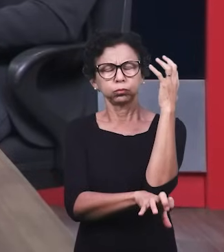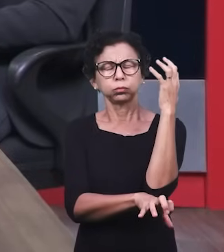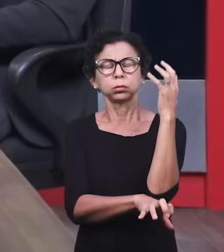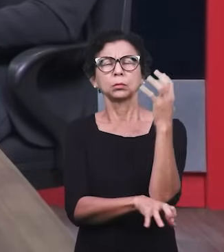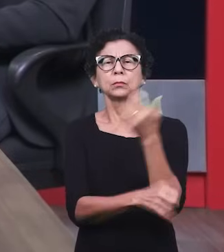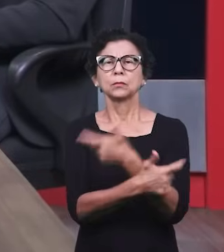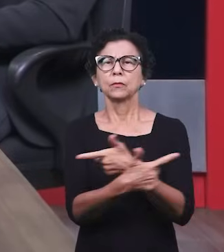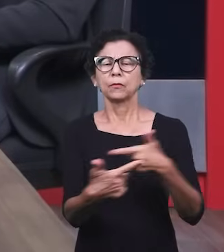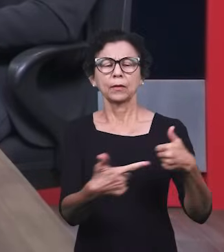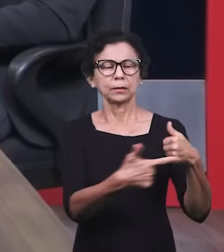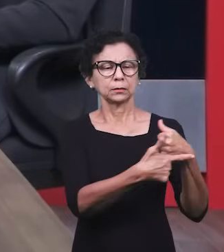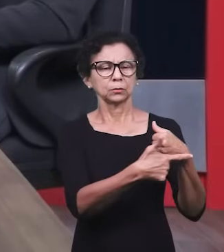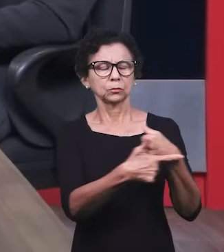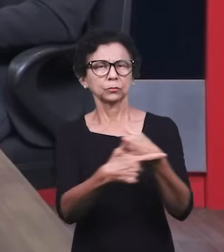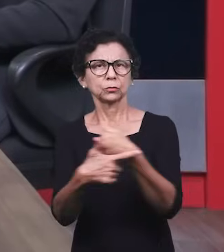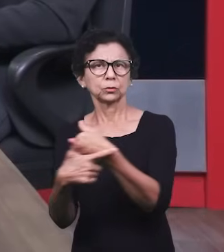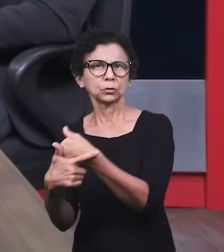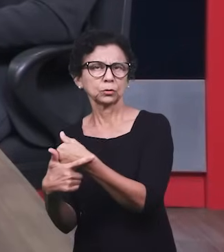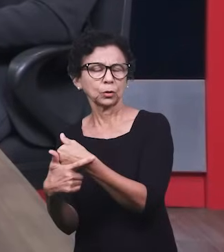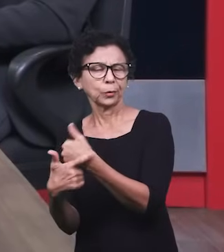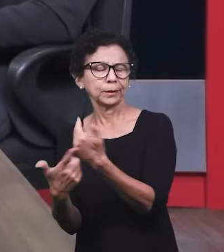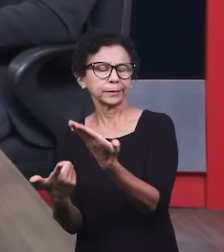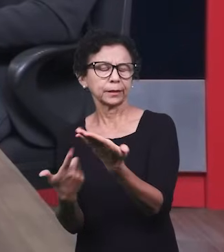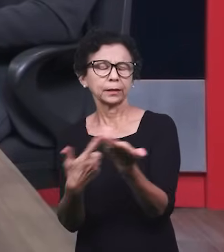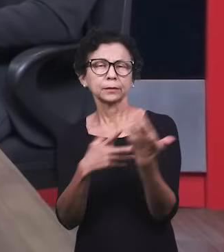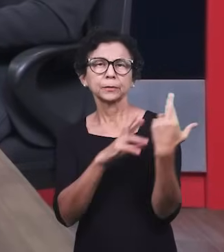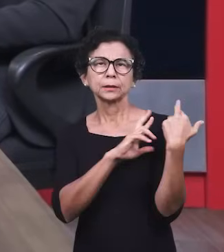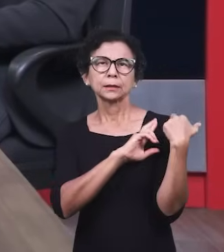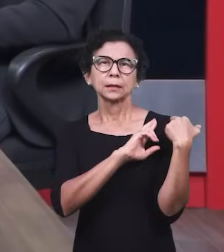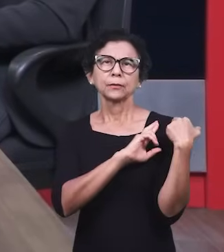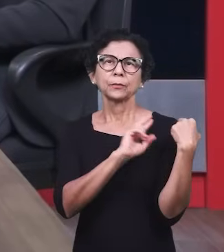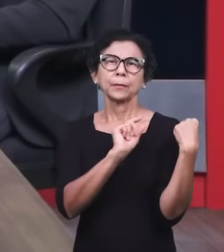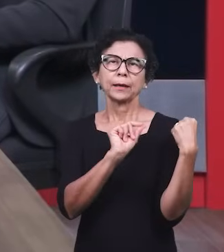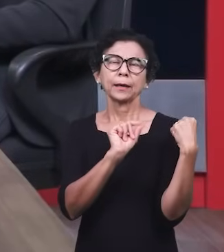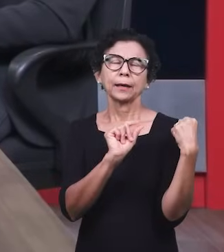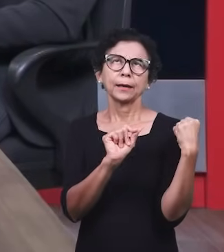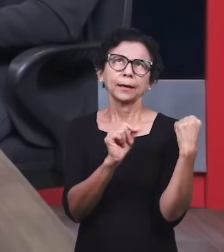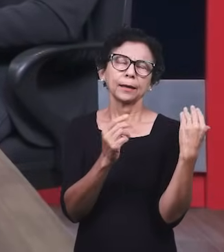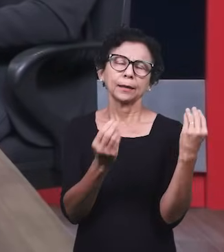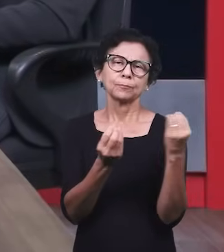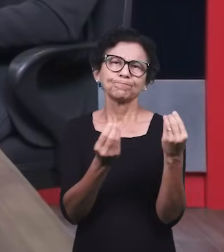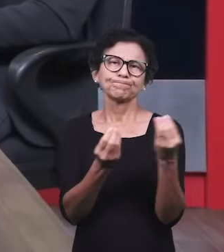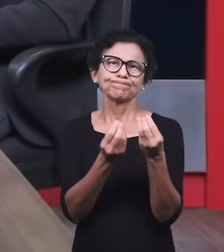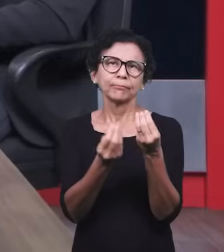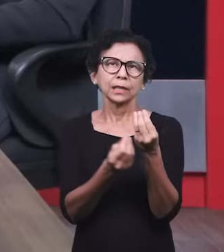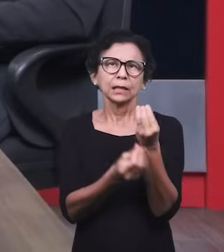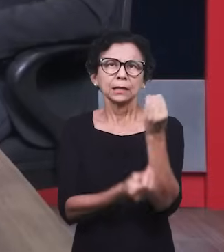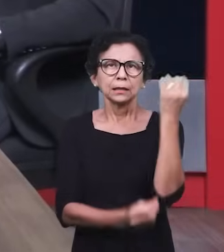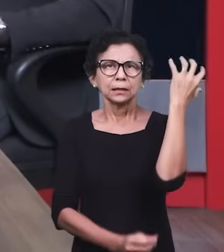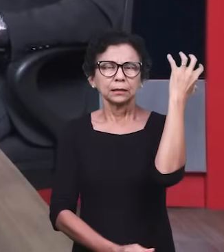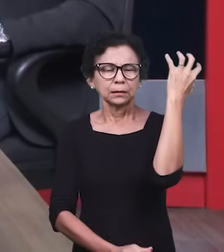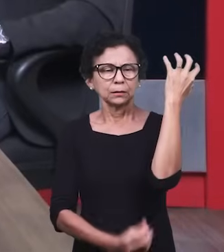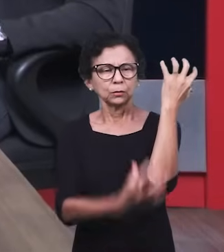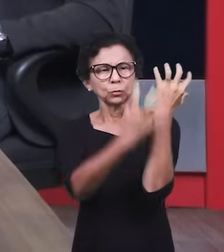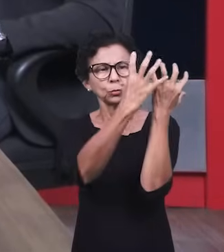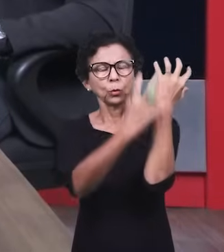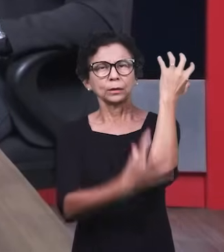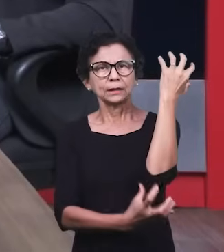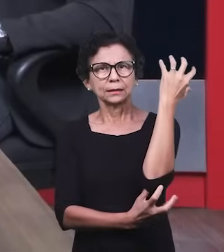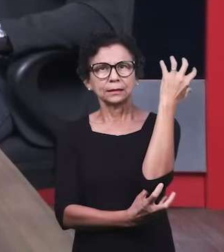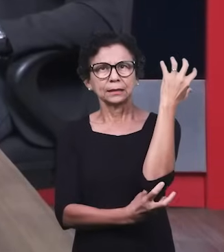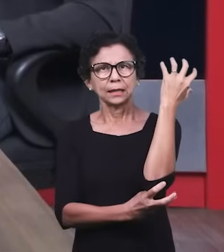eh são são eh uma são associações né que elas fazem ali com